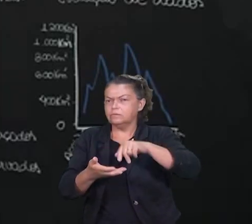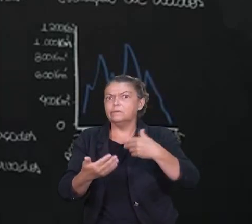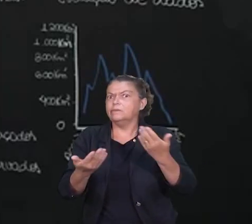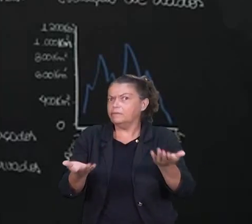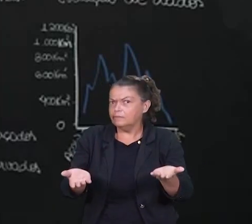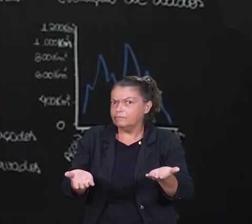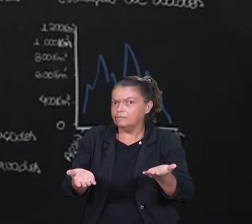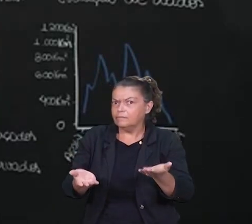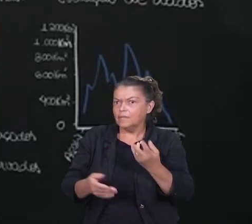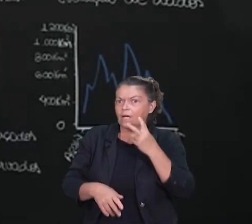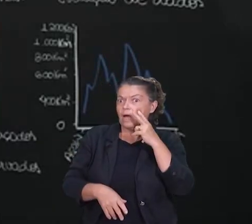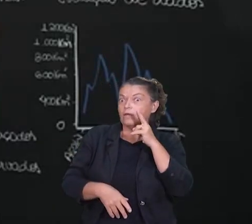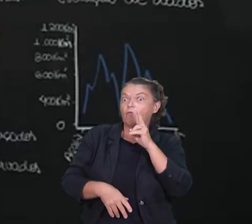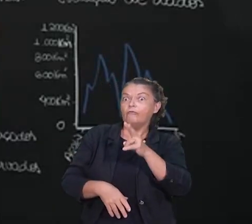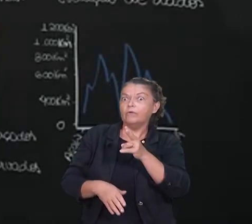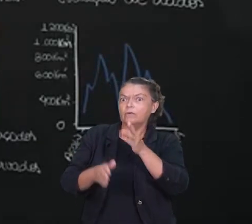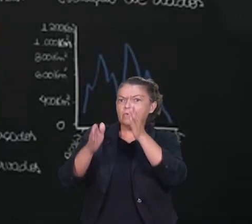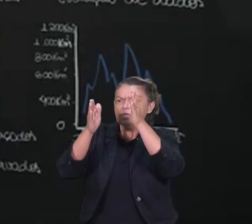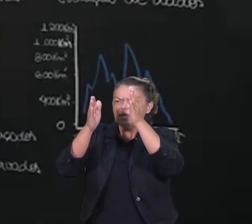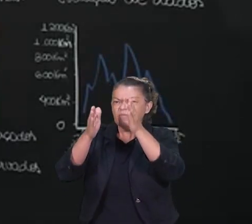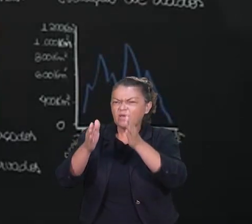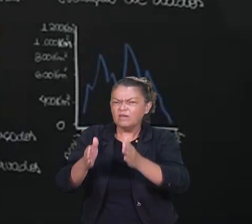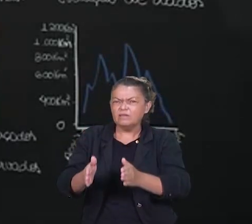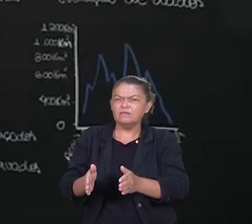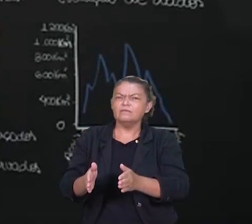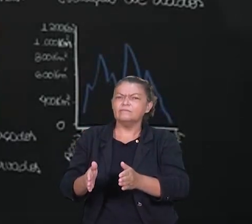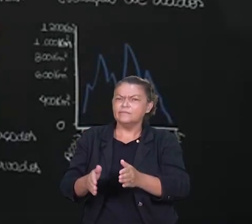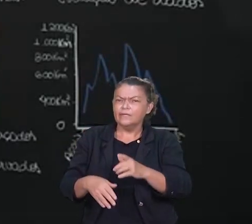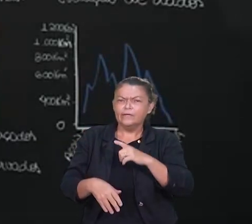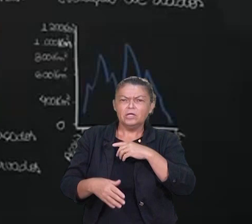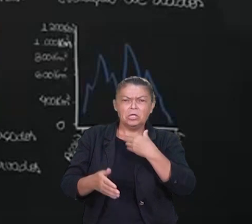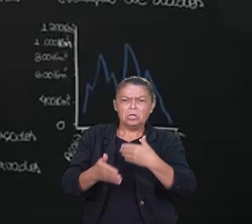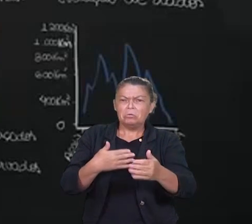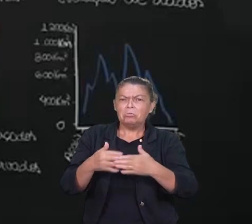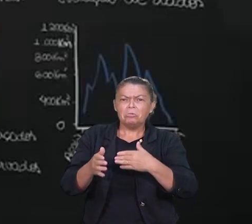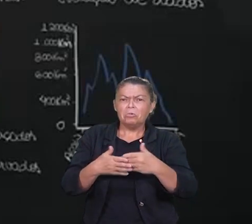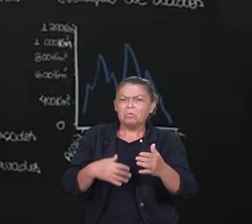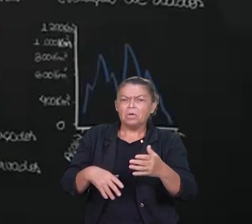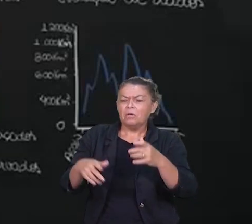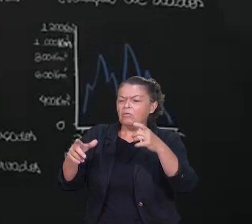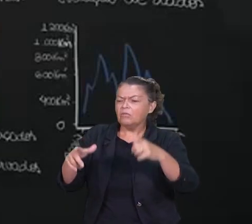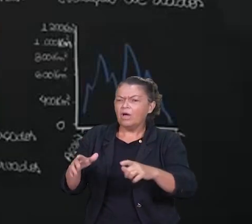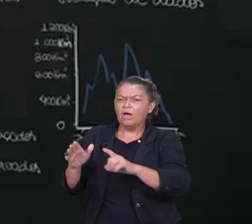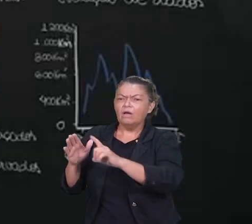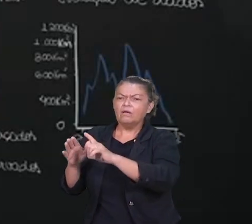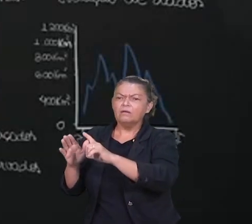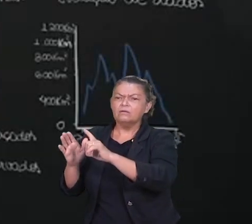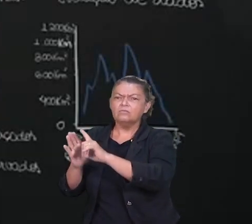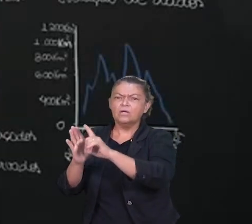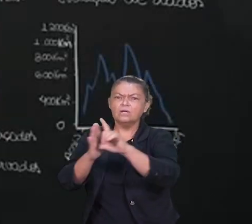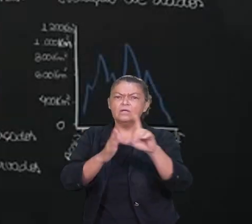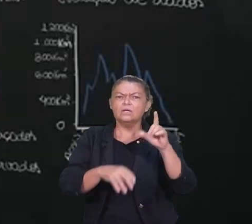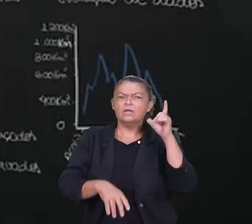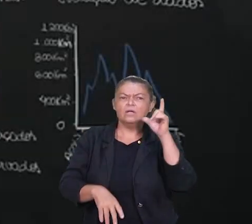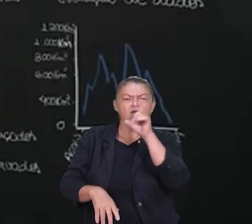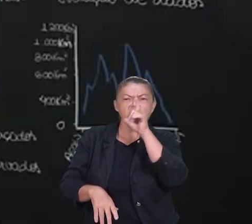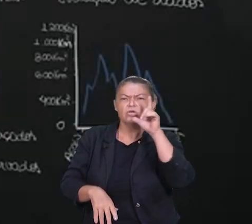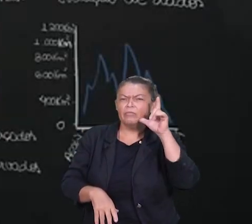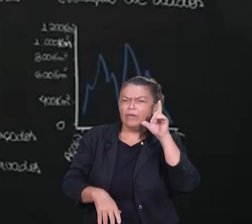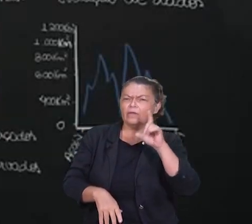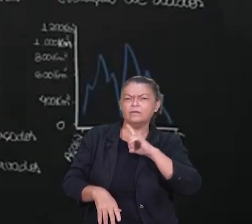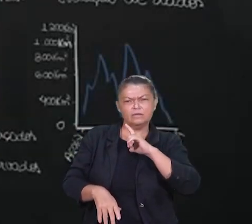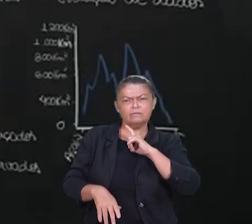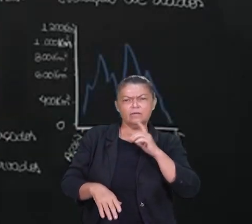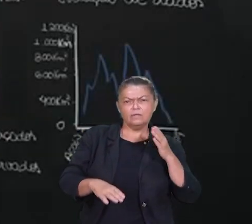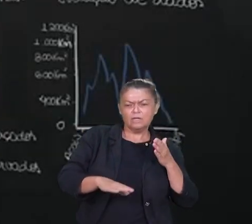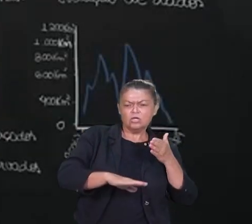isso aqui é aquela tabelinha que nós temos aí numa lanchonete, numa feira, no supermercado, onde vai estar ali o